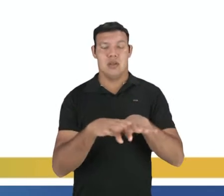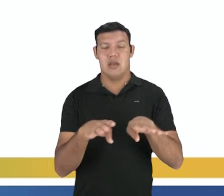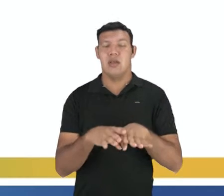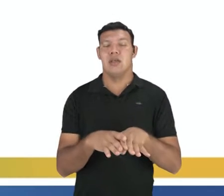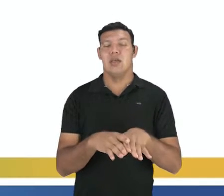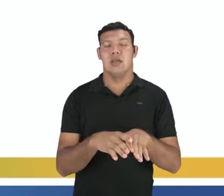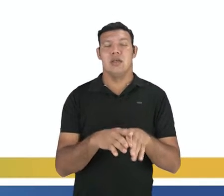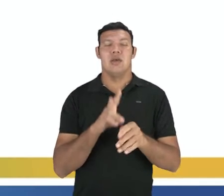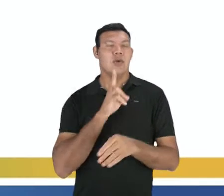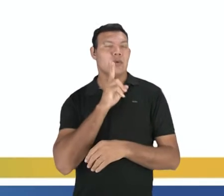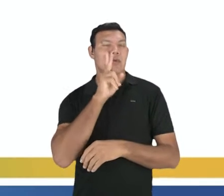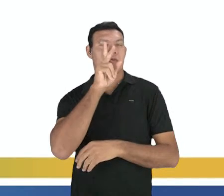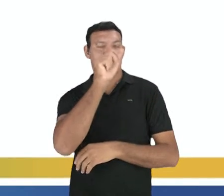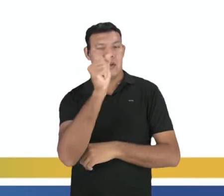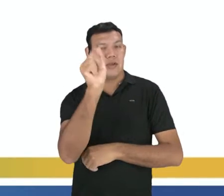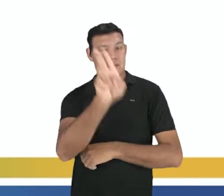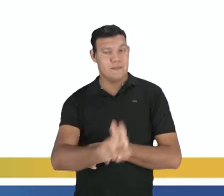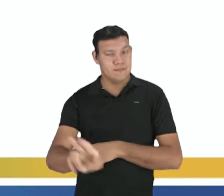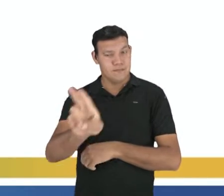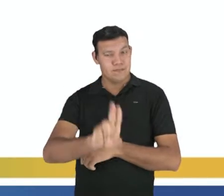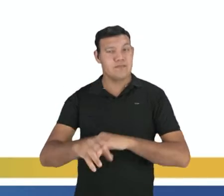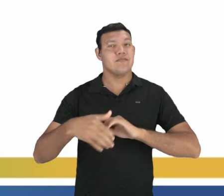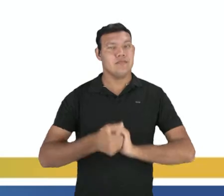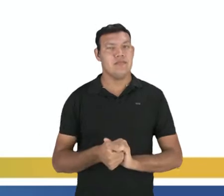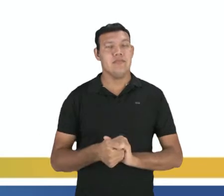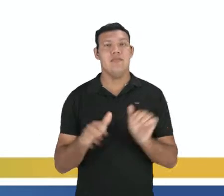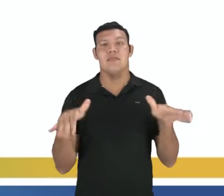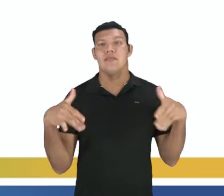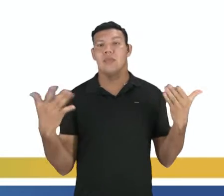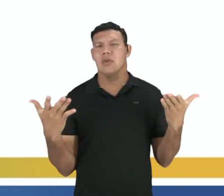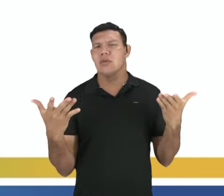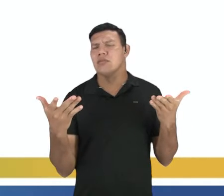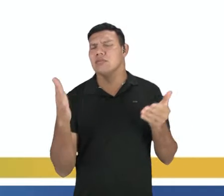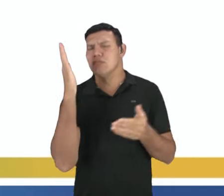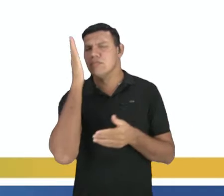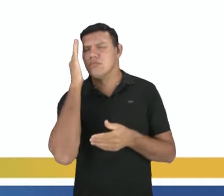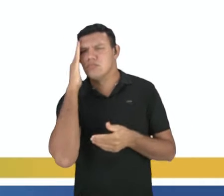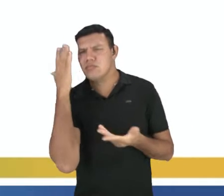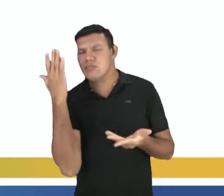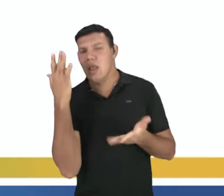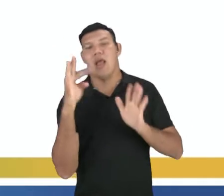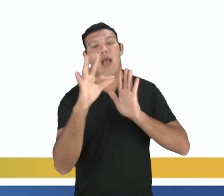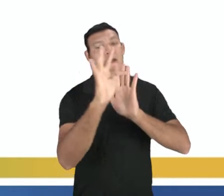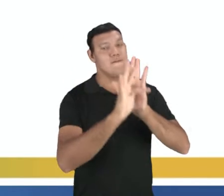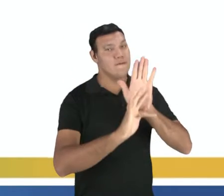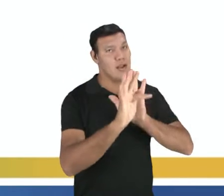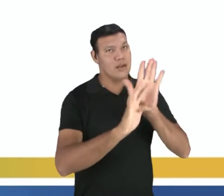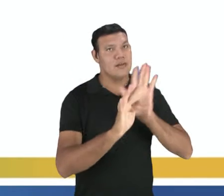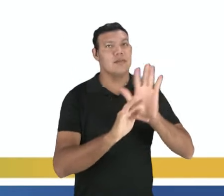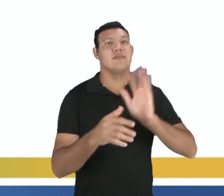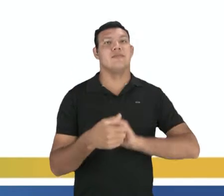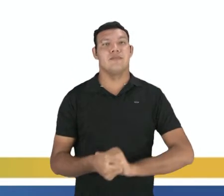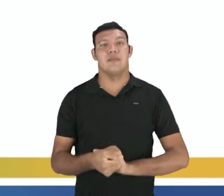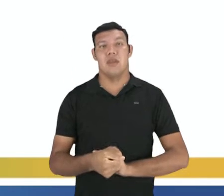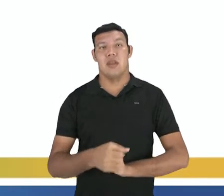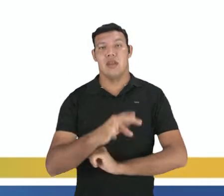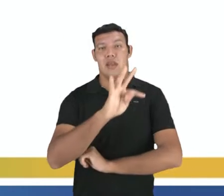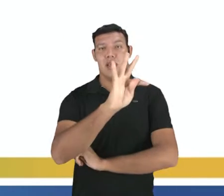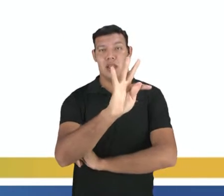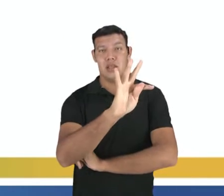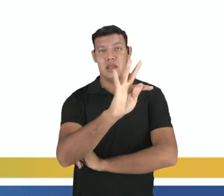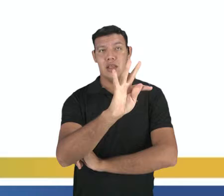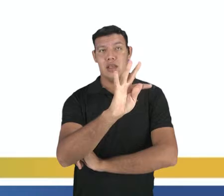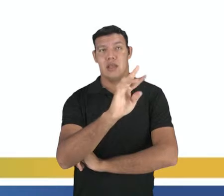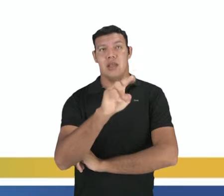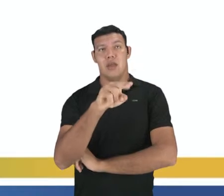realizado Então como é que eu calculo Esse trabalho é que a expressão é a força vezes o deslocamento vezes o cosseno